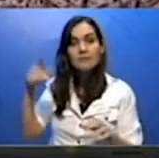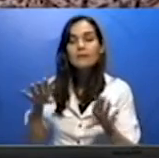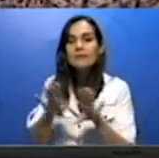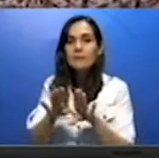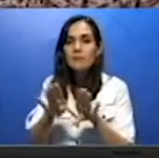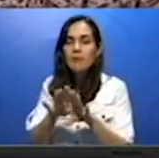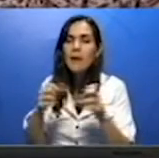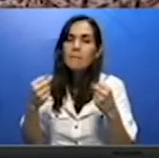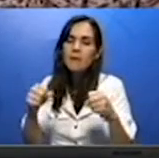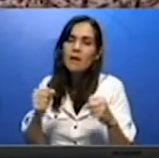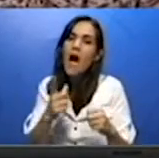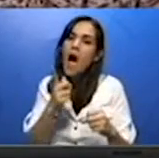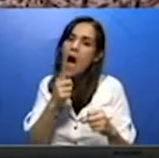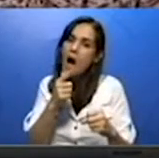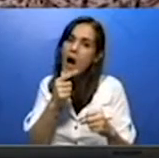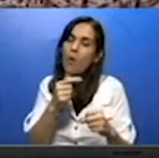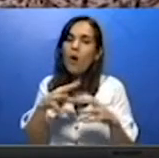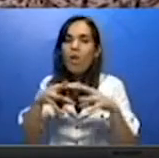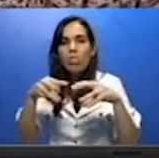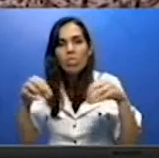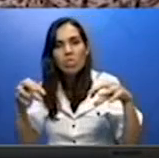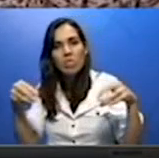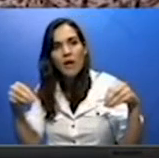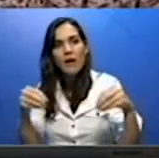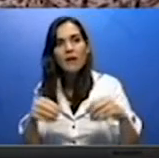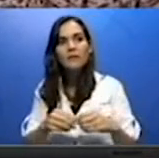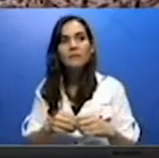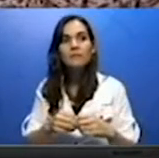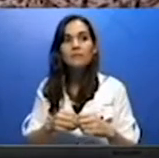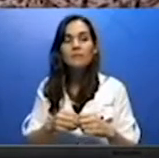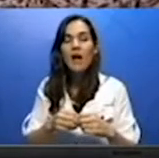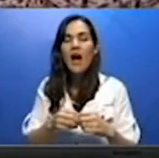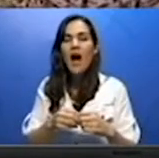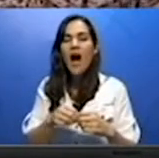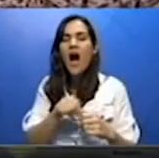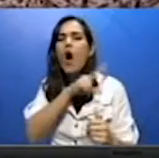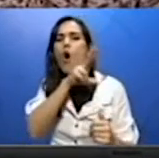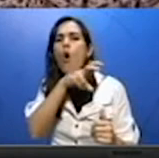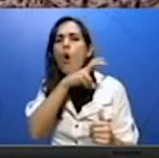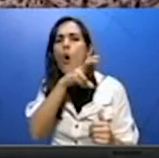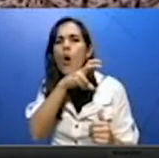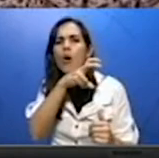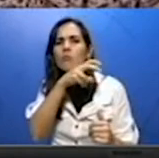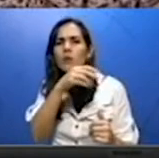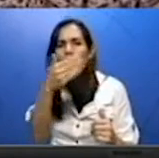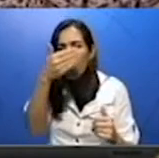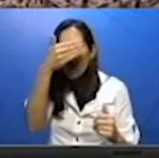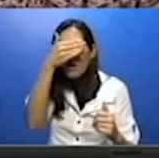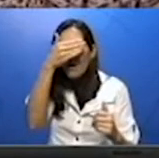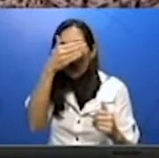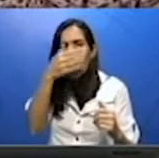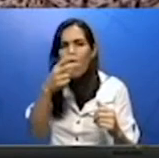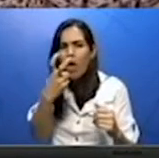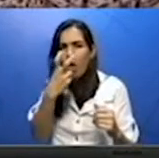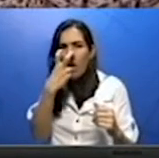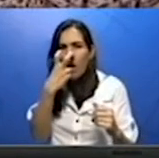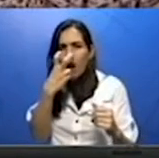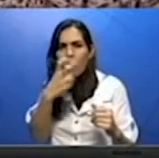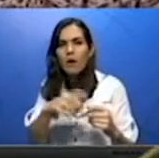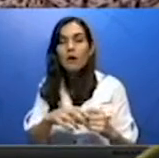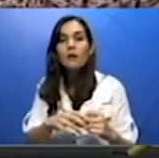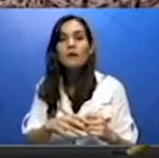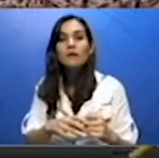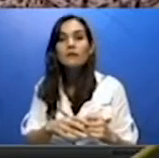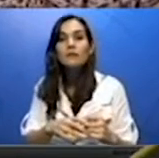Aquático e Aqui nós temos popularmente conhecida como cobra cega ou Cecília que também é um anfíbio não é uma cobra porque